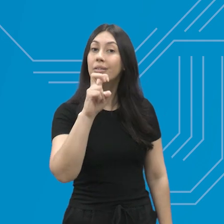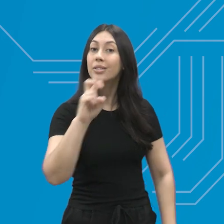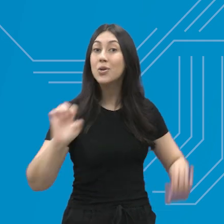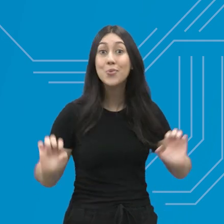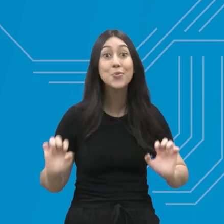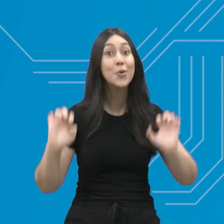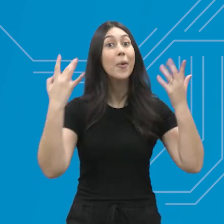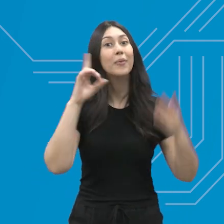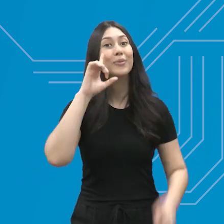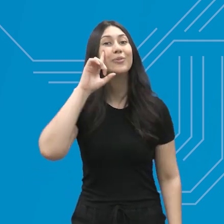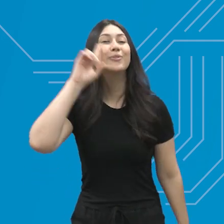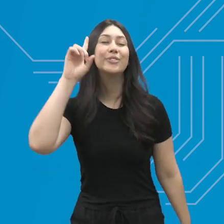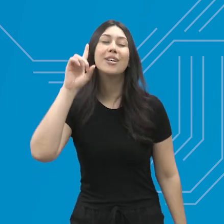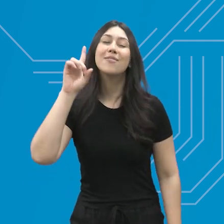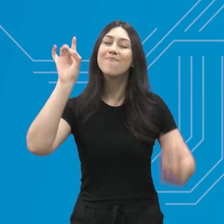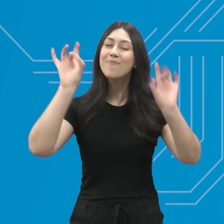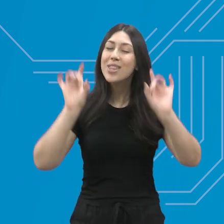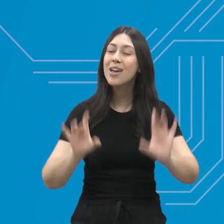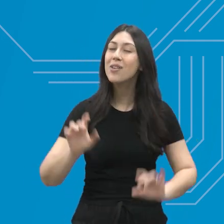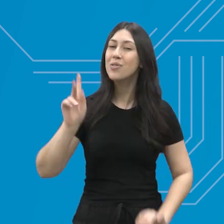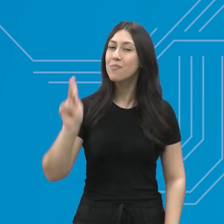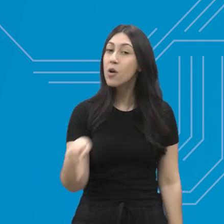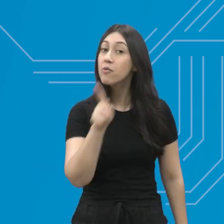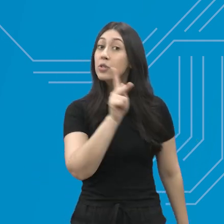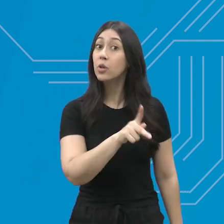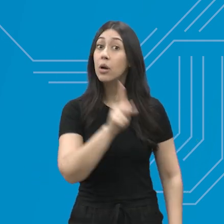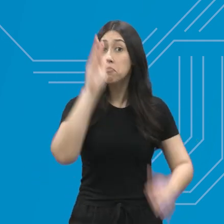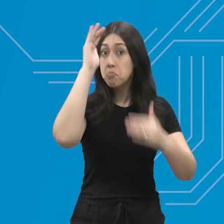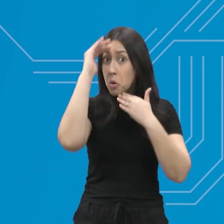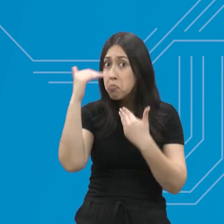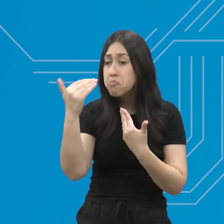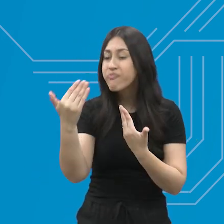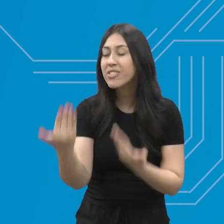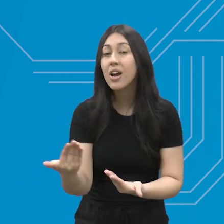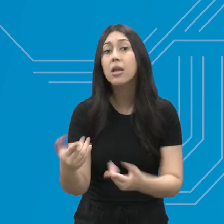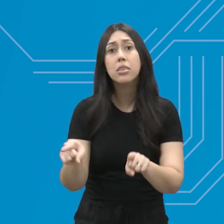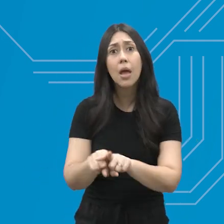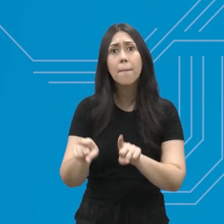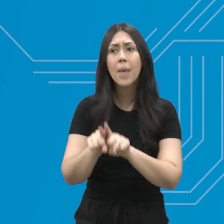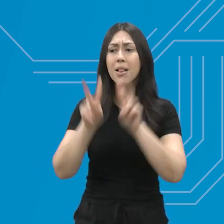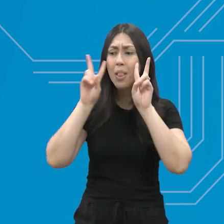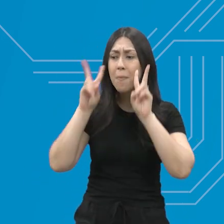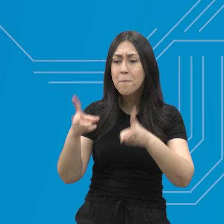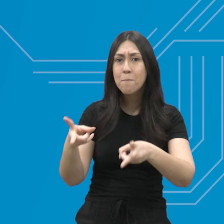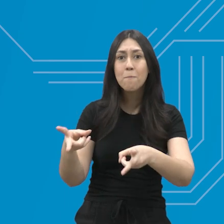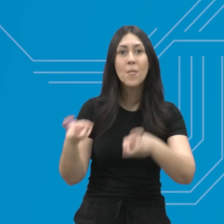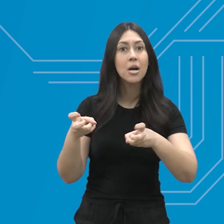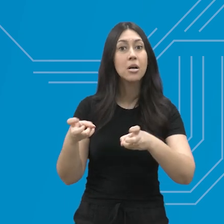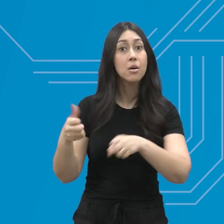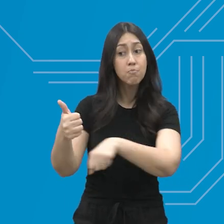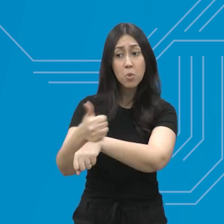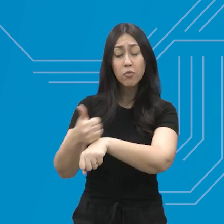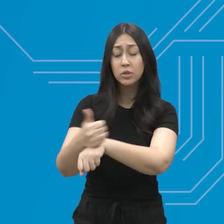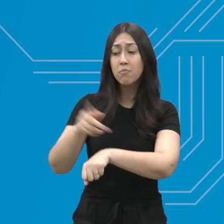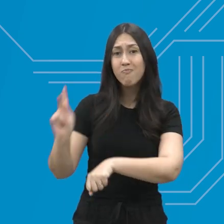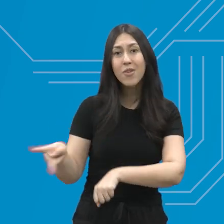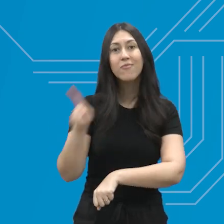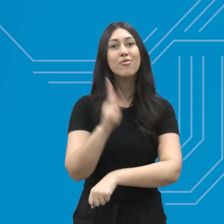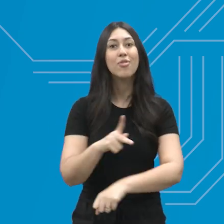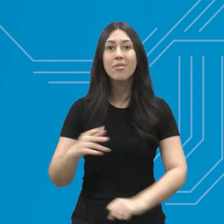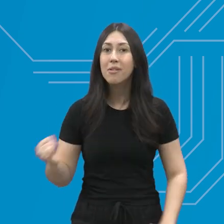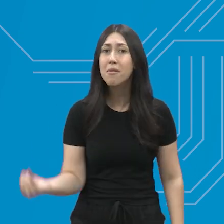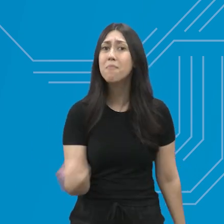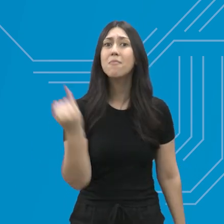15, comemoramos o Dia dos Professores, data para fazer homenagens e reconhecer a importância das